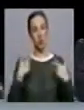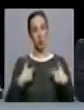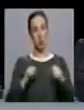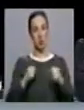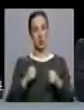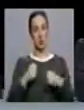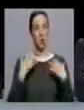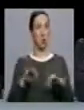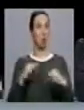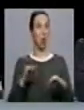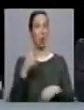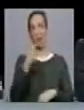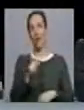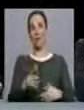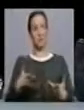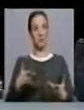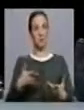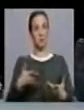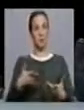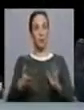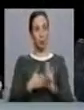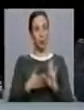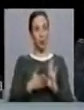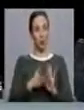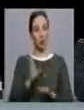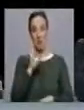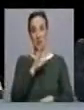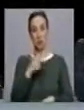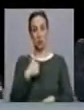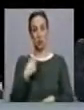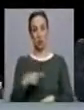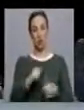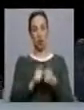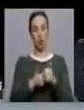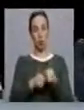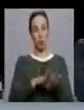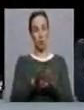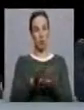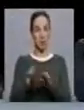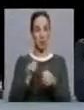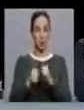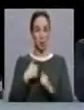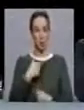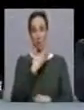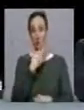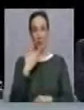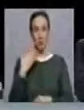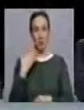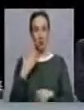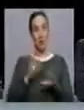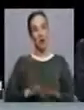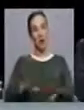existe é e tá provado que deu praticar desporto vou ter mais facilidade e mais calma e tranqüilidade